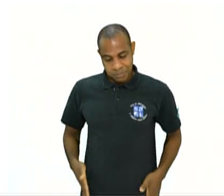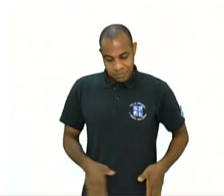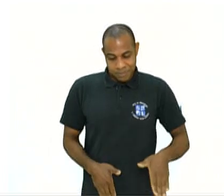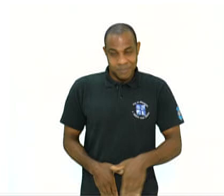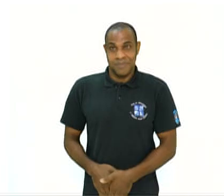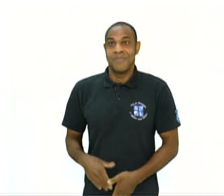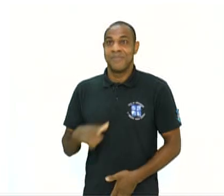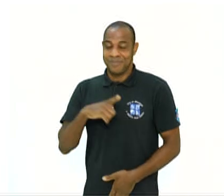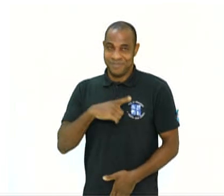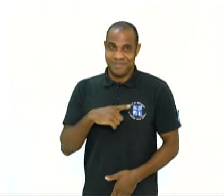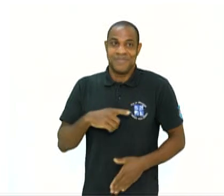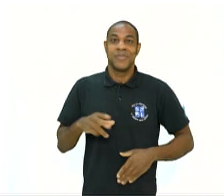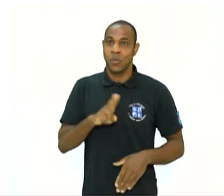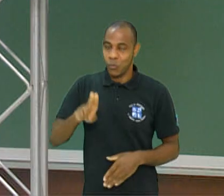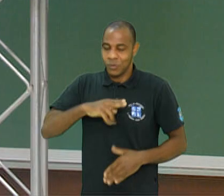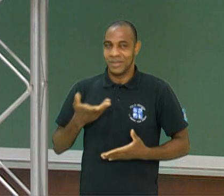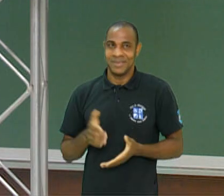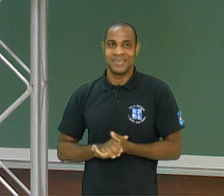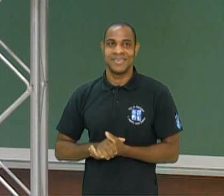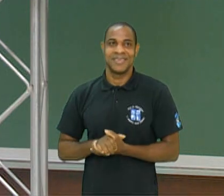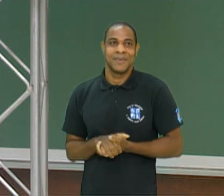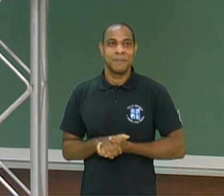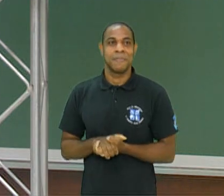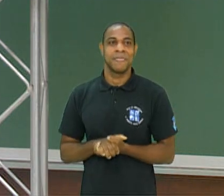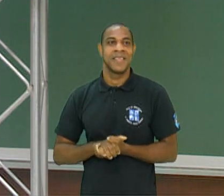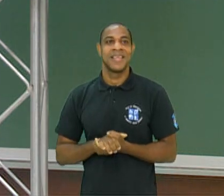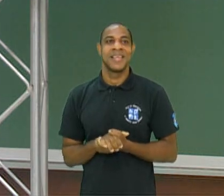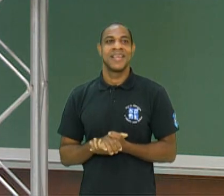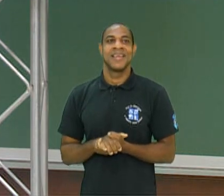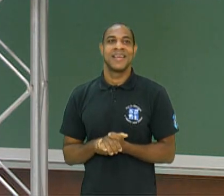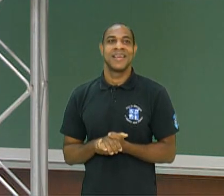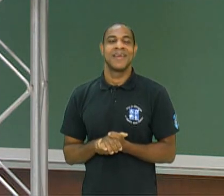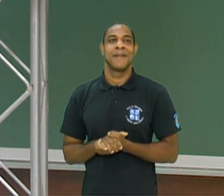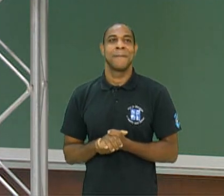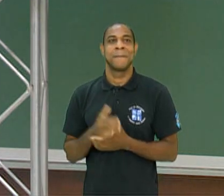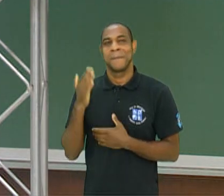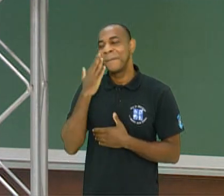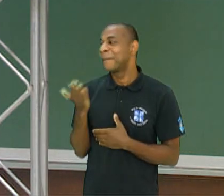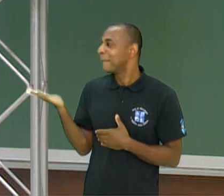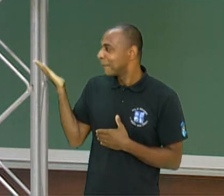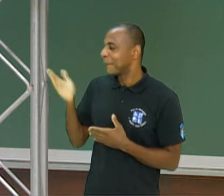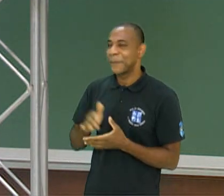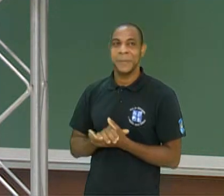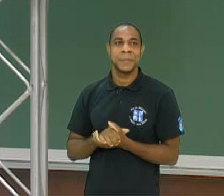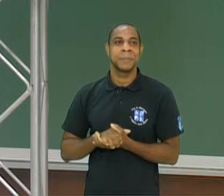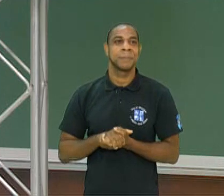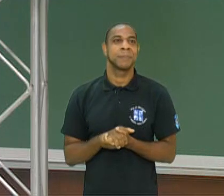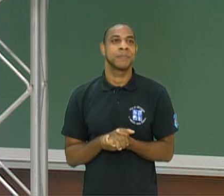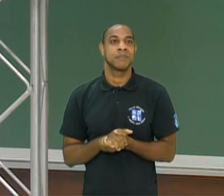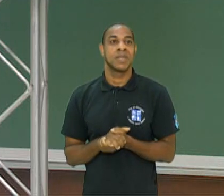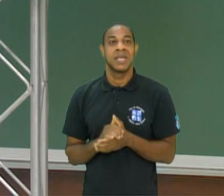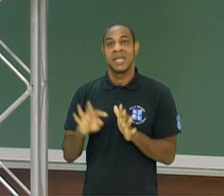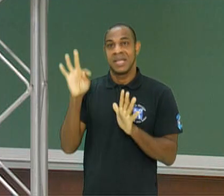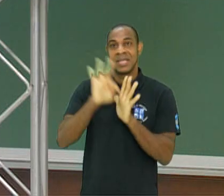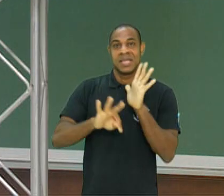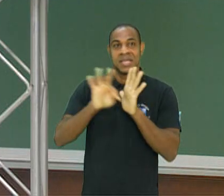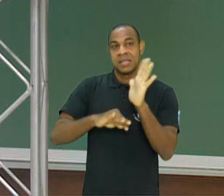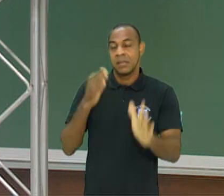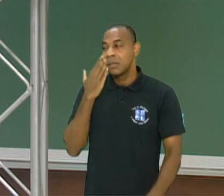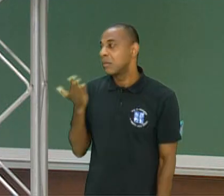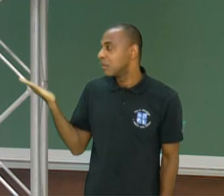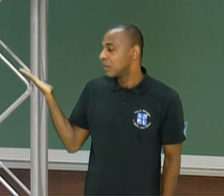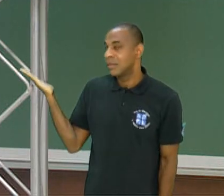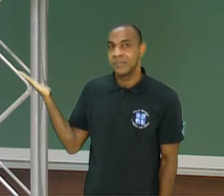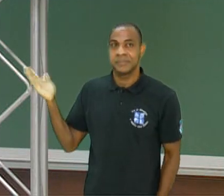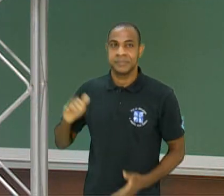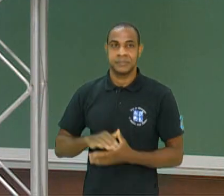usando uma fralda, ok? Beleza. Esse texto que eu tenho aqui, pessoal,